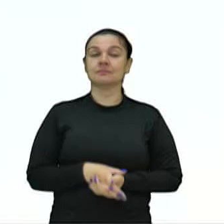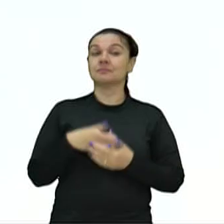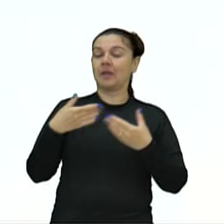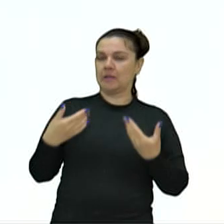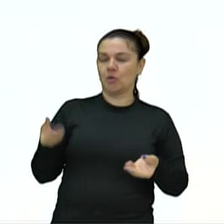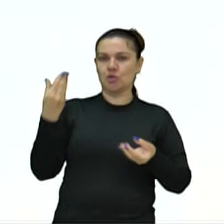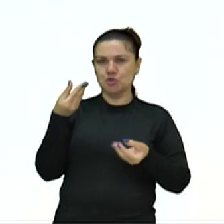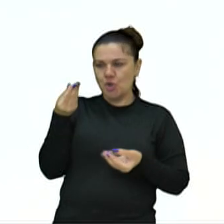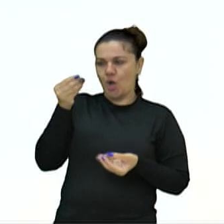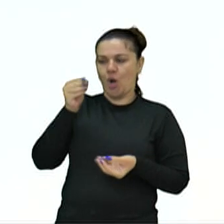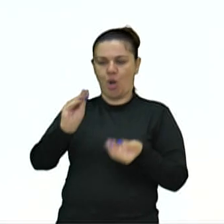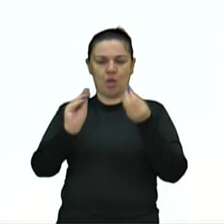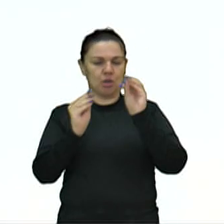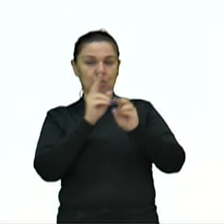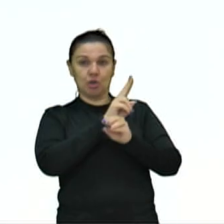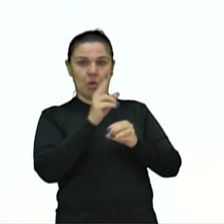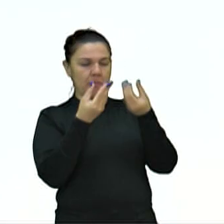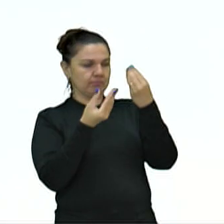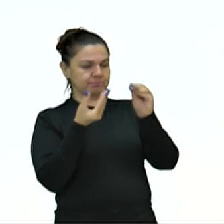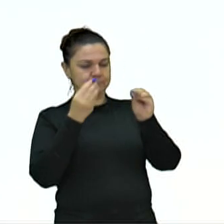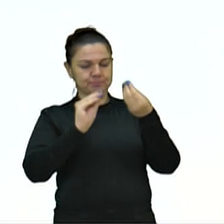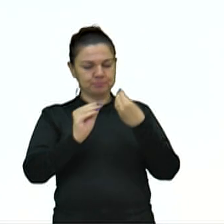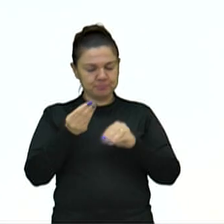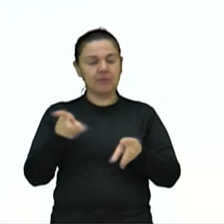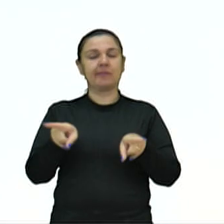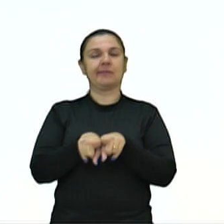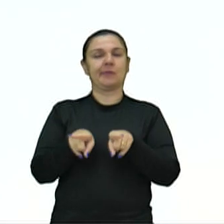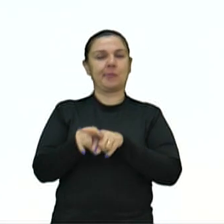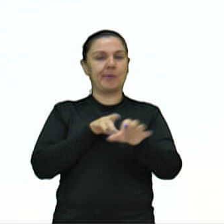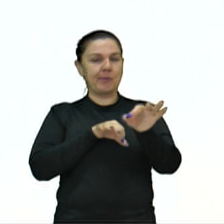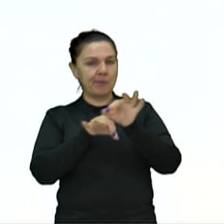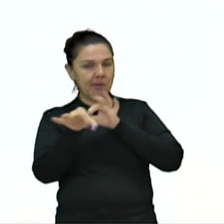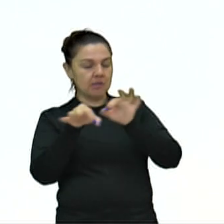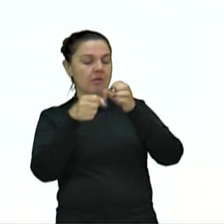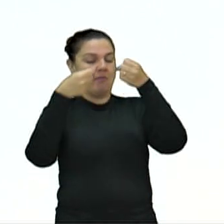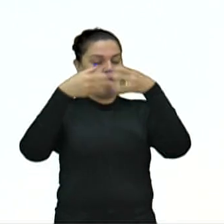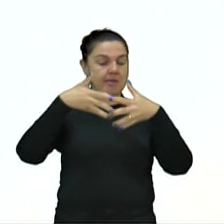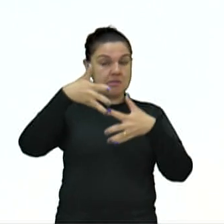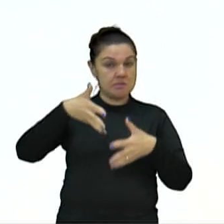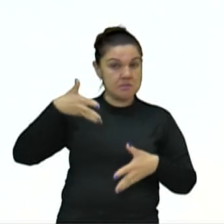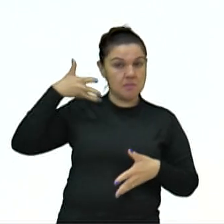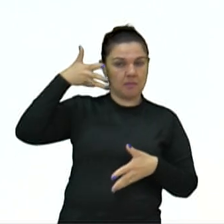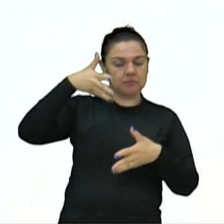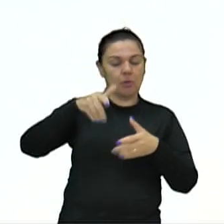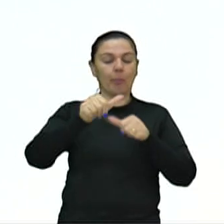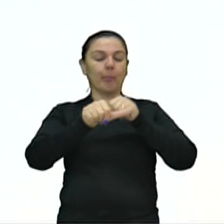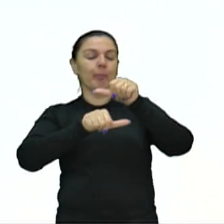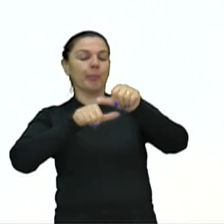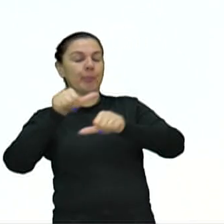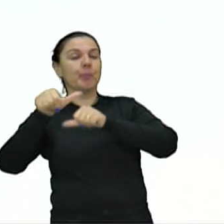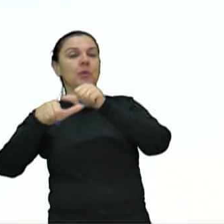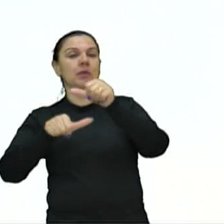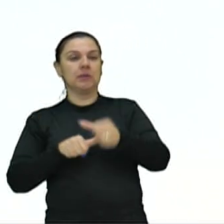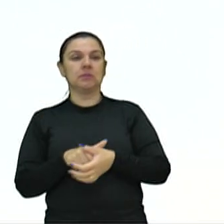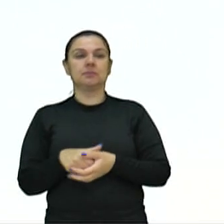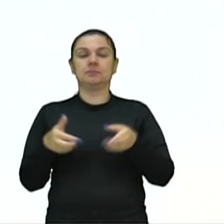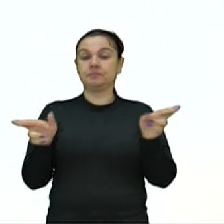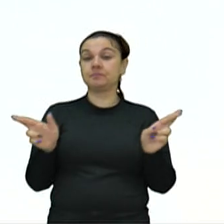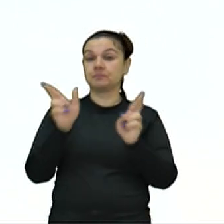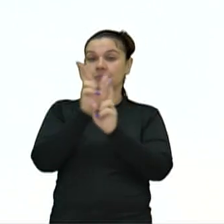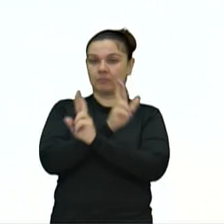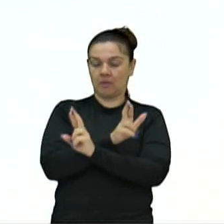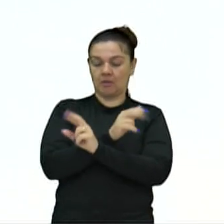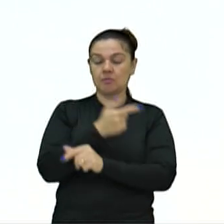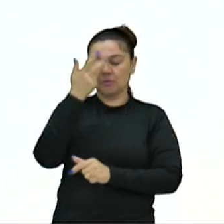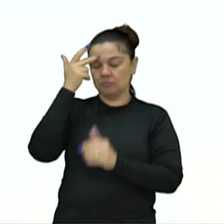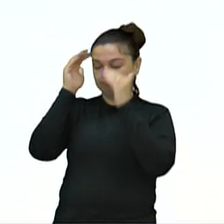Ao nomearmos as coisas, também ordenamos as coisas. Os discursos que construímos se desdobram em uma relação entre dominado